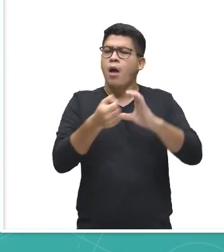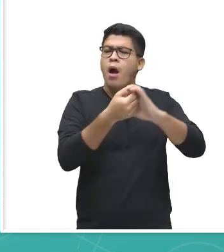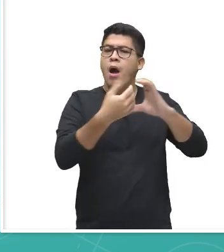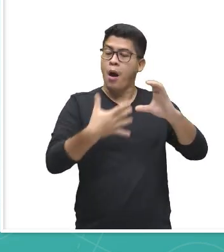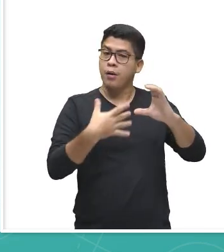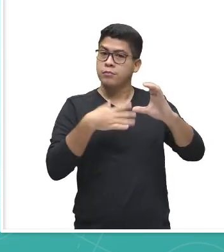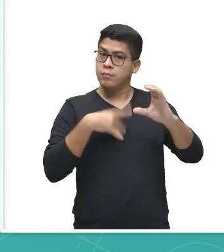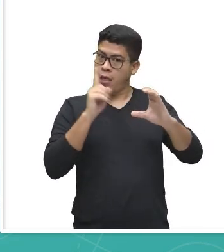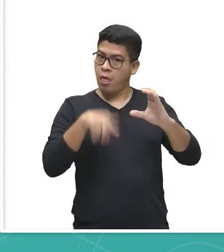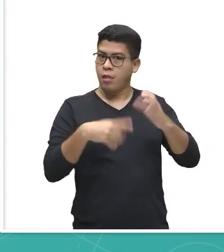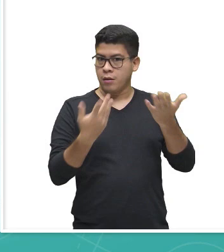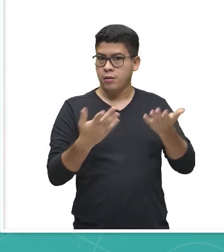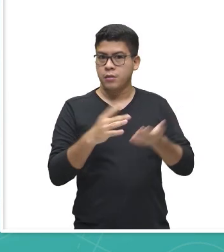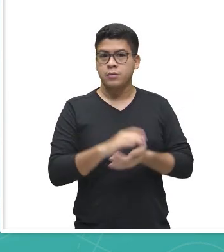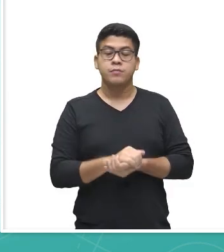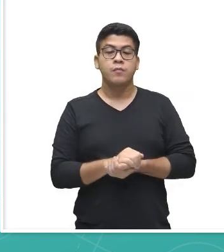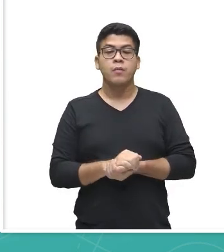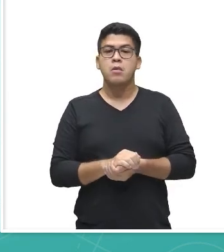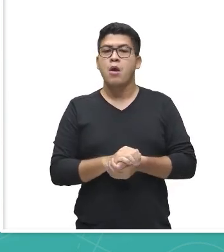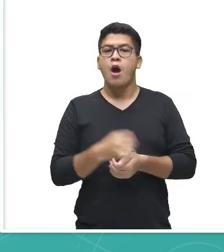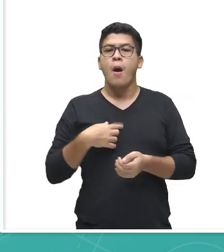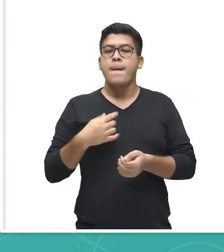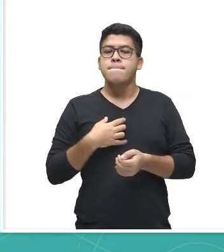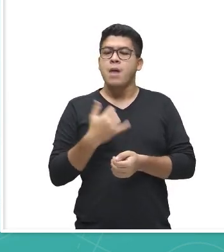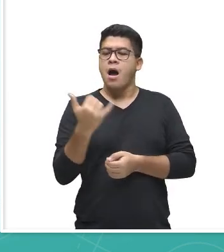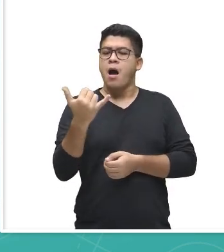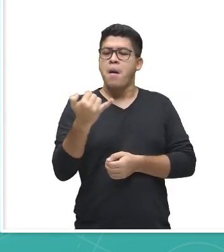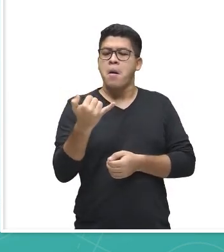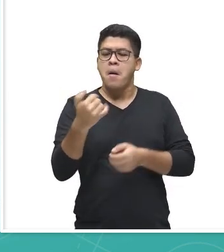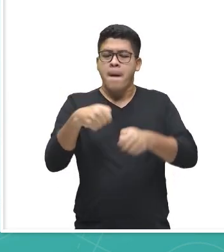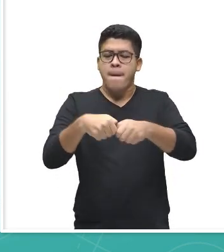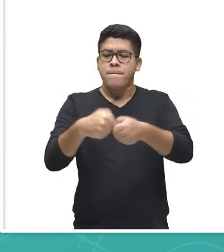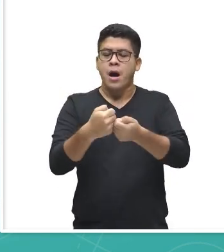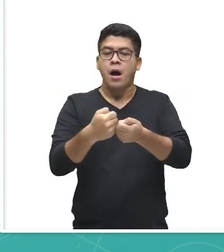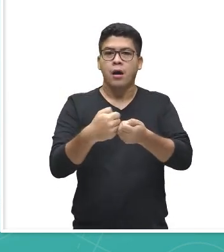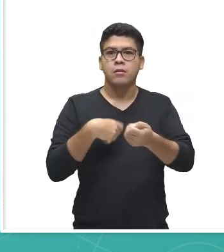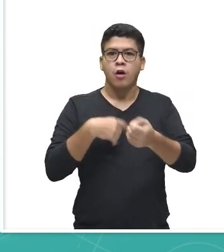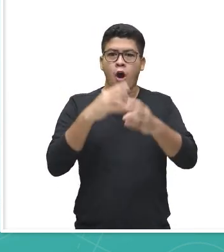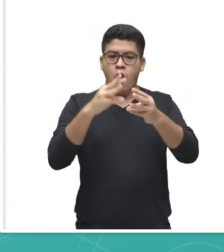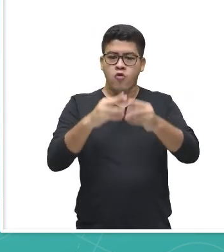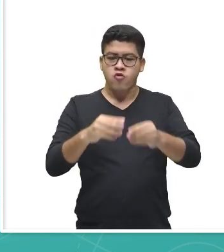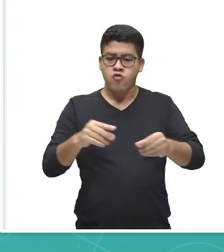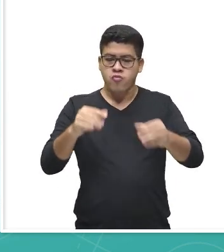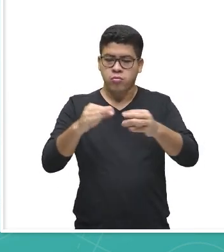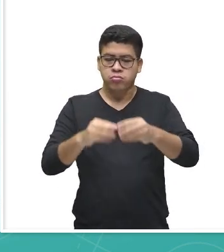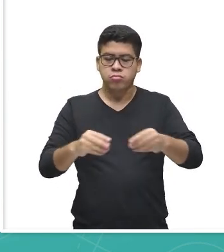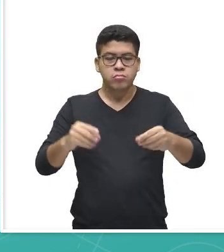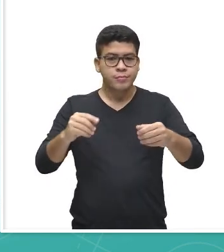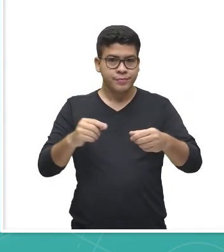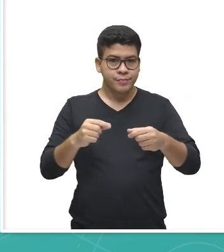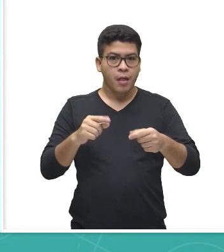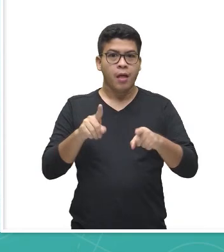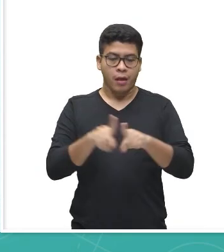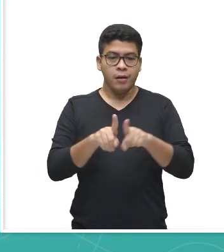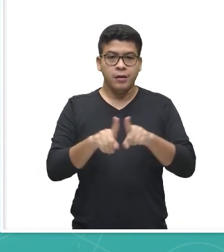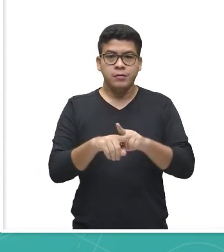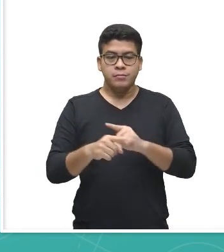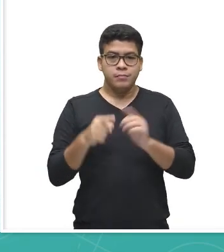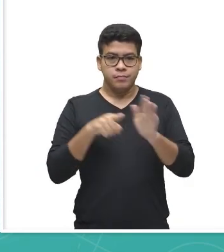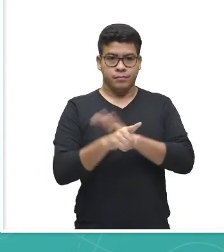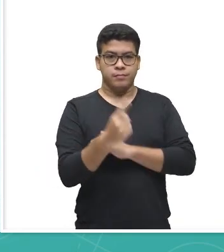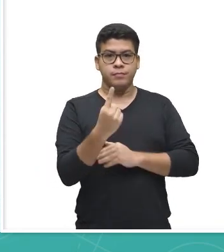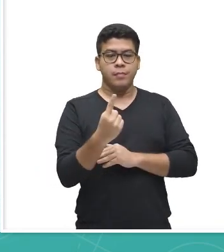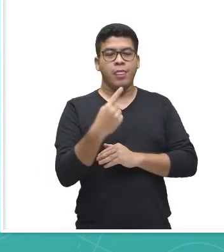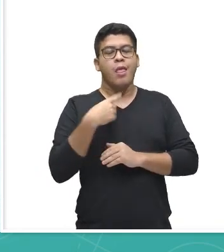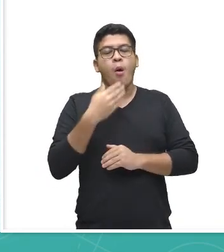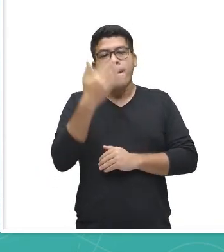copo se quebrando, ou também quebrar um pedaço de giz até reduzi-lo a pó, certo? Essa aí foi a questão de número 1. Obrigado